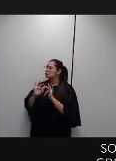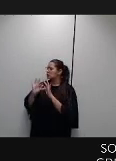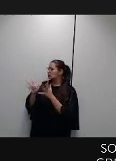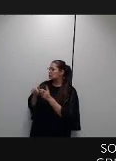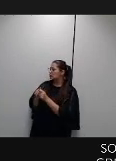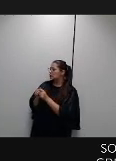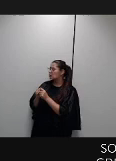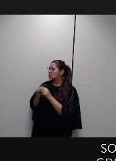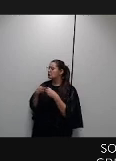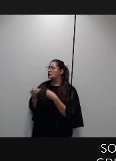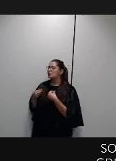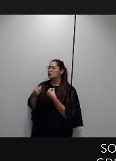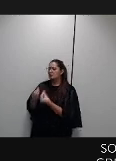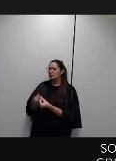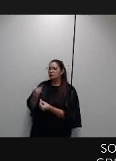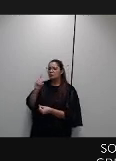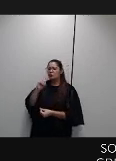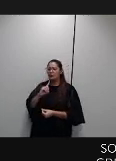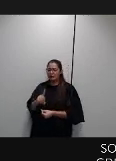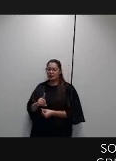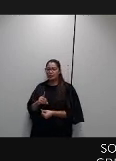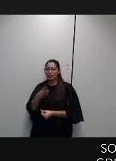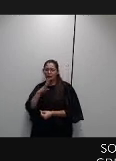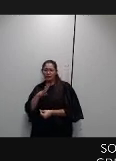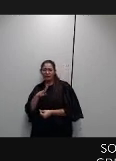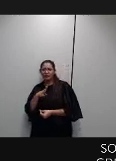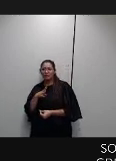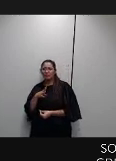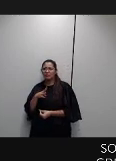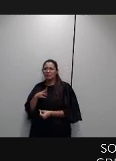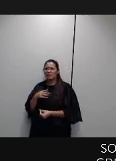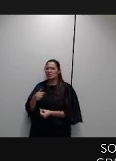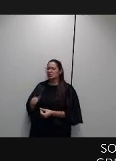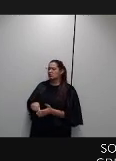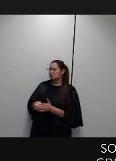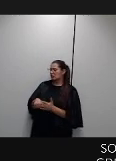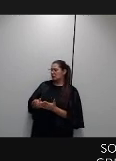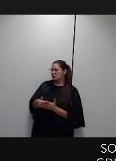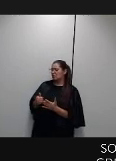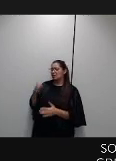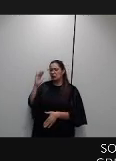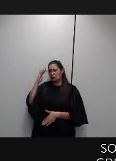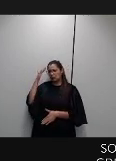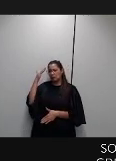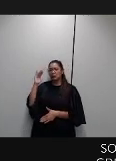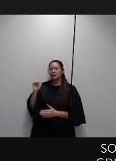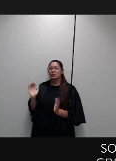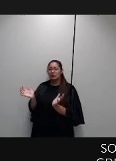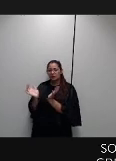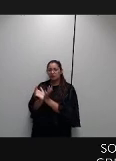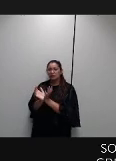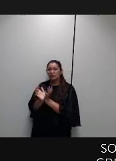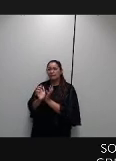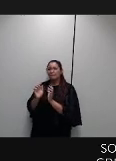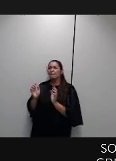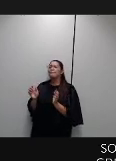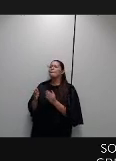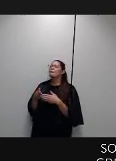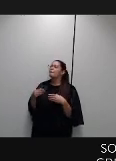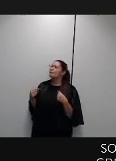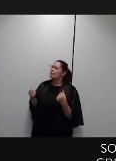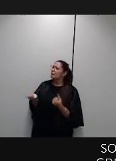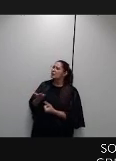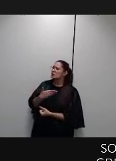decisões monocráticas dizendo que assim que a primeira que me entende também que é preço público natureza jurídica